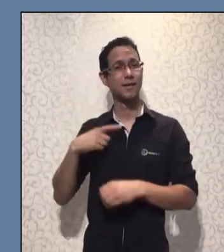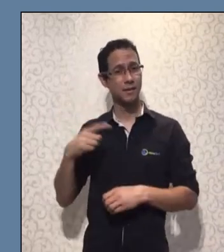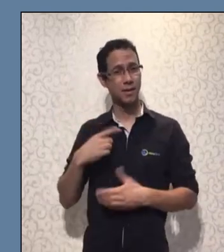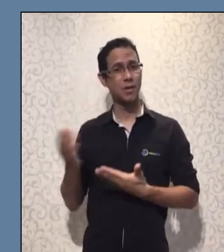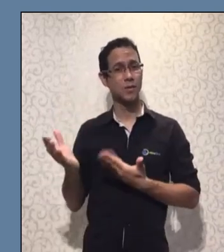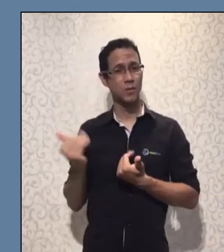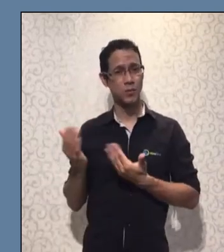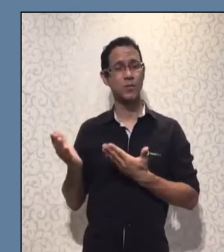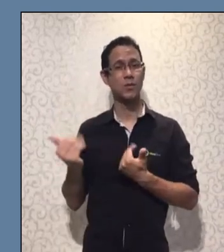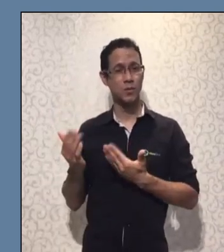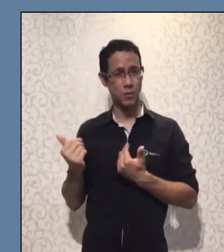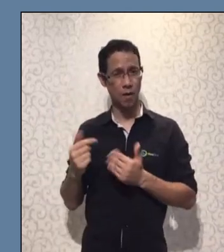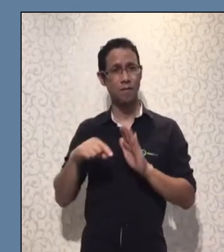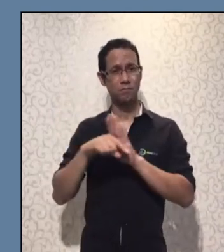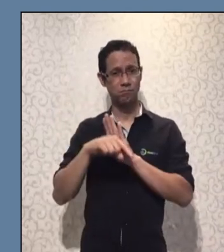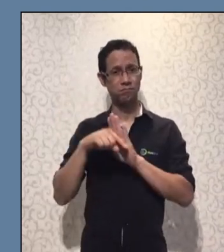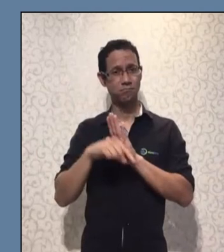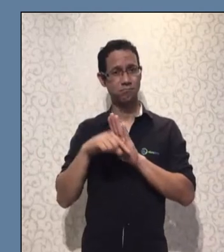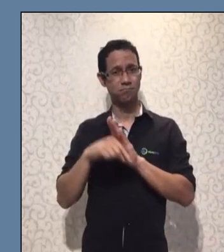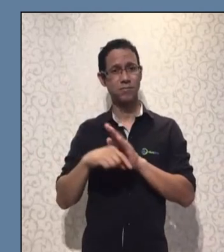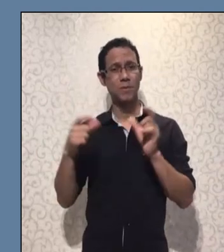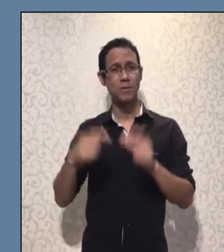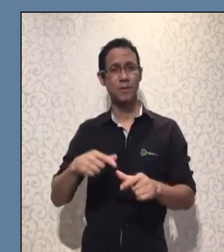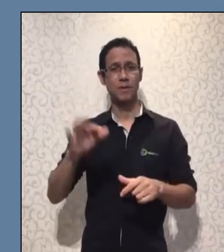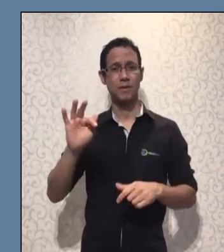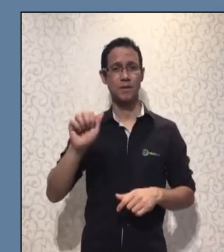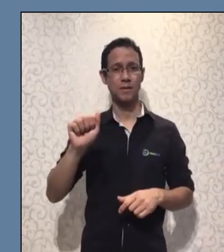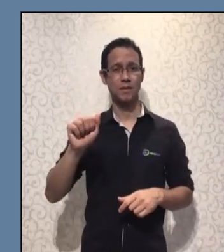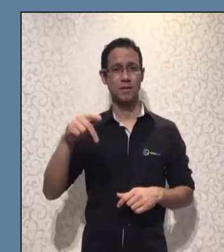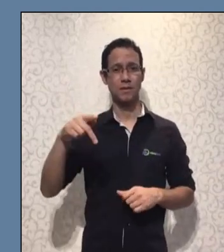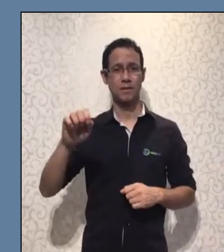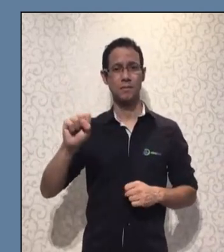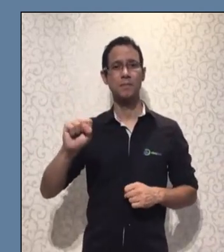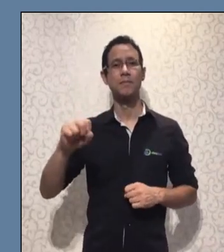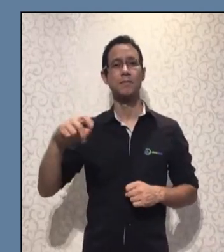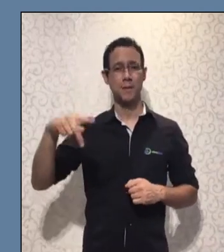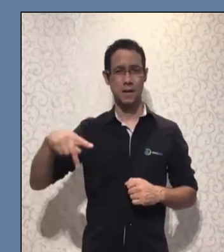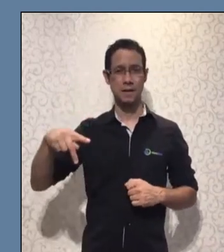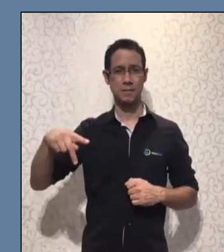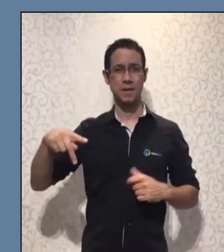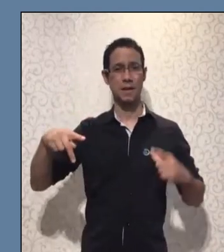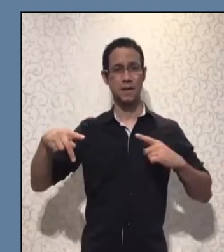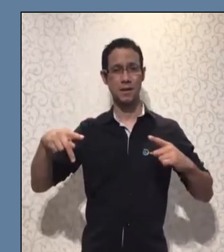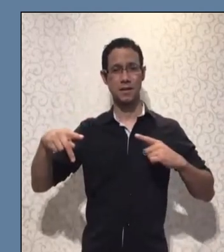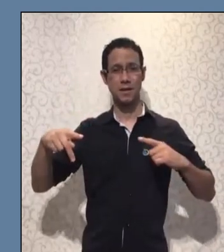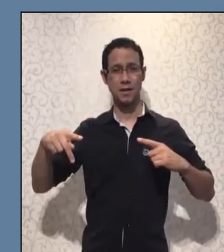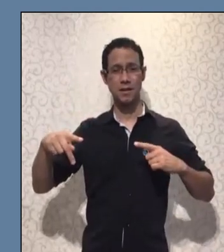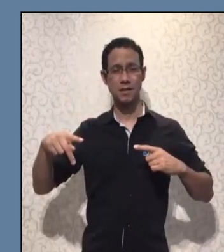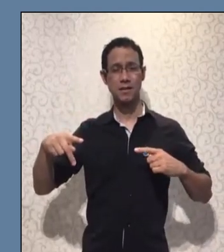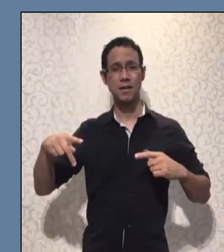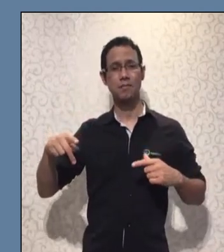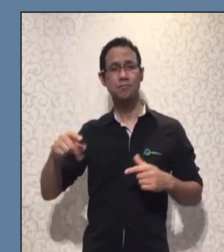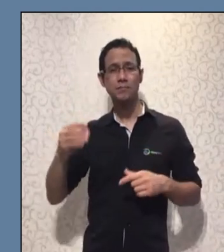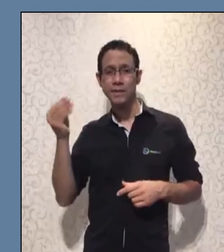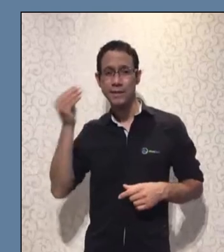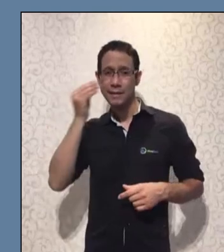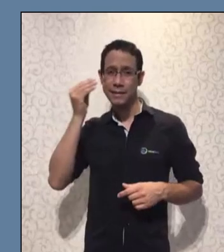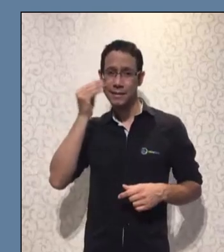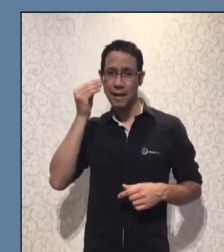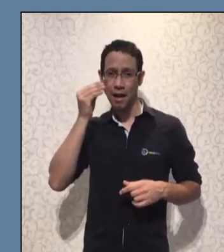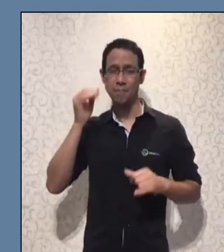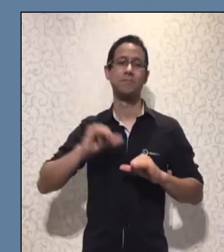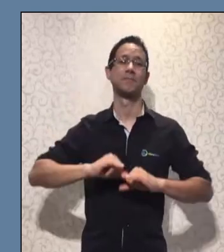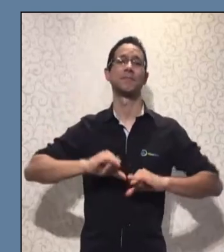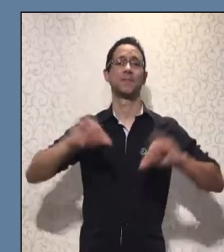FAPESP, e nós tínhamos uma versão beta que nós acabamos divulgando,